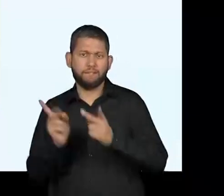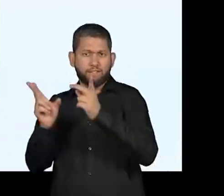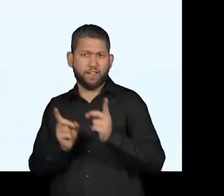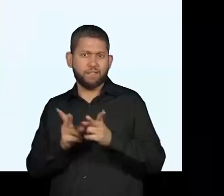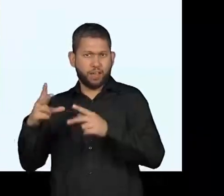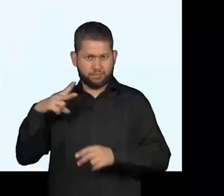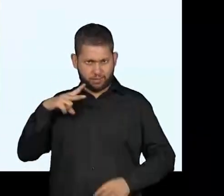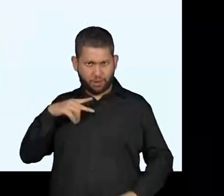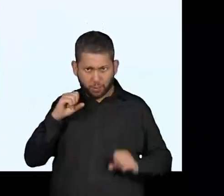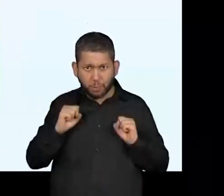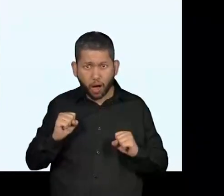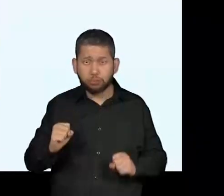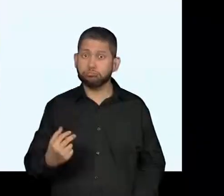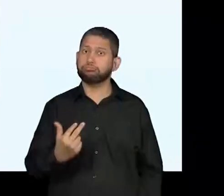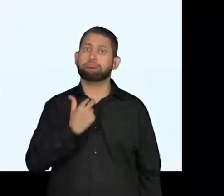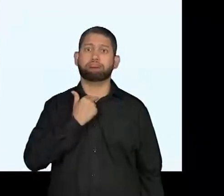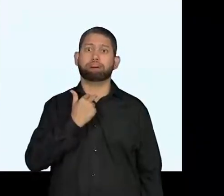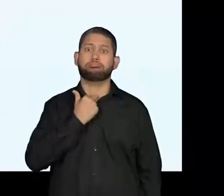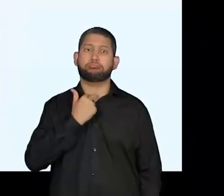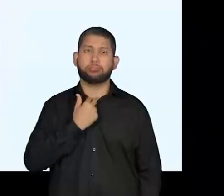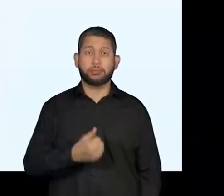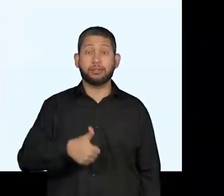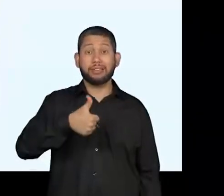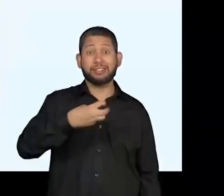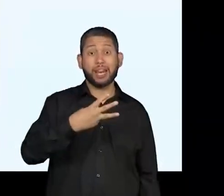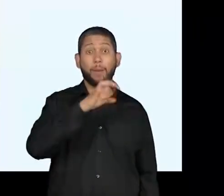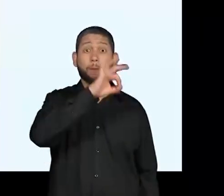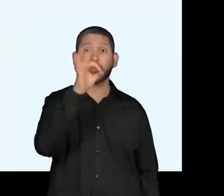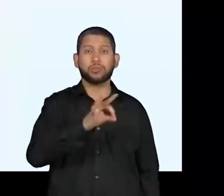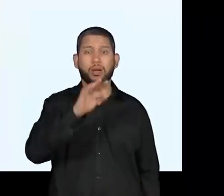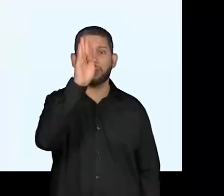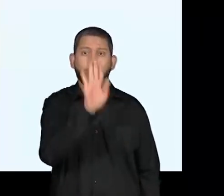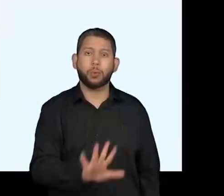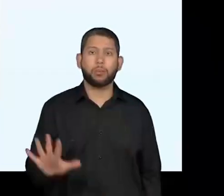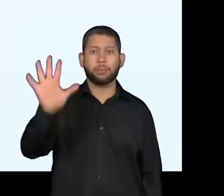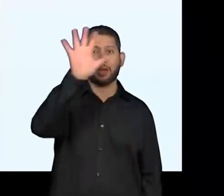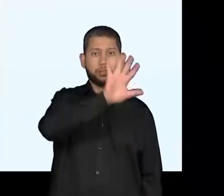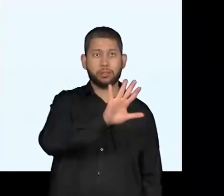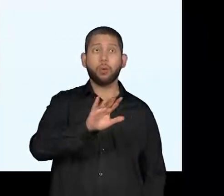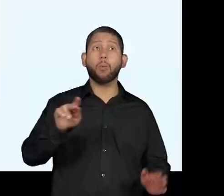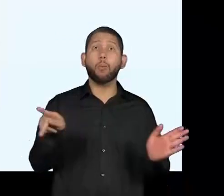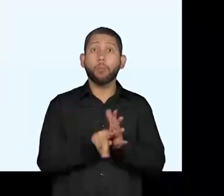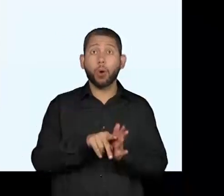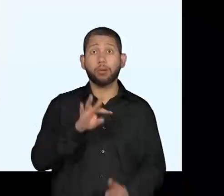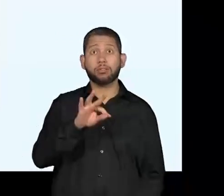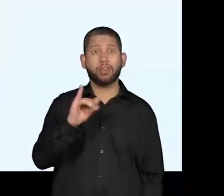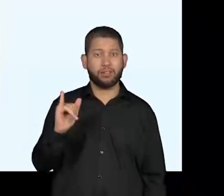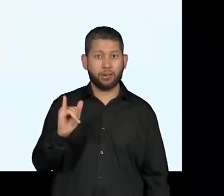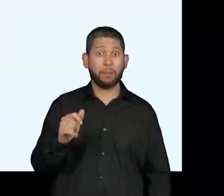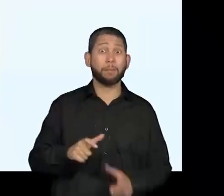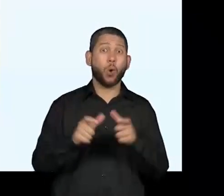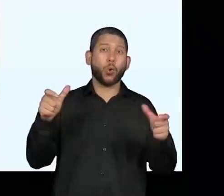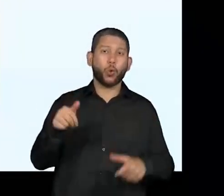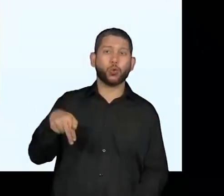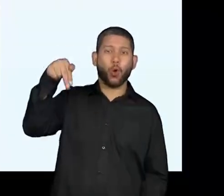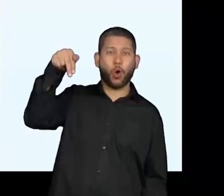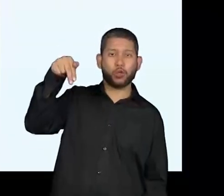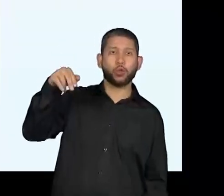privado. Hoje, cerca de 13% do território nacional é composto por TIs, a maioria na região norte, que